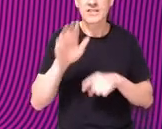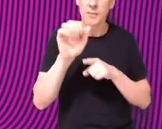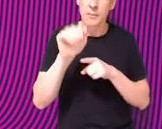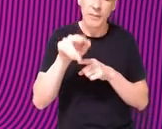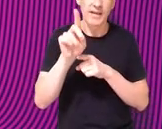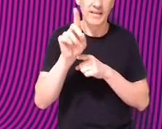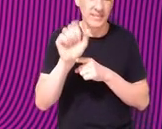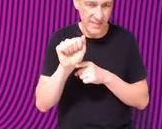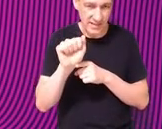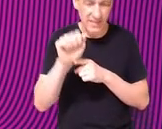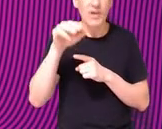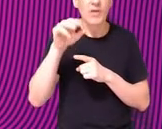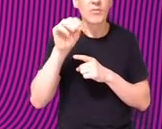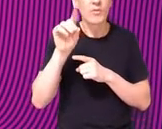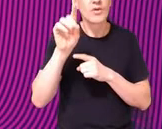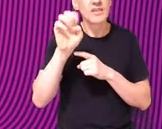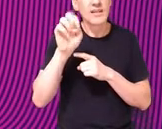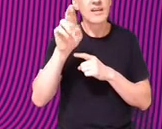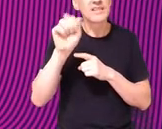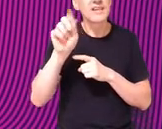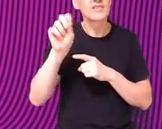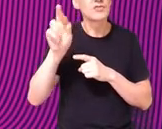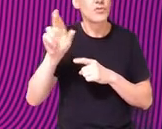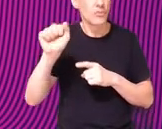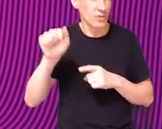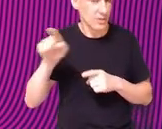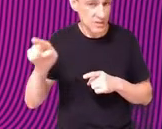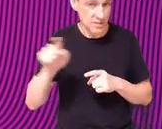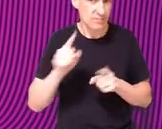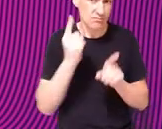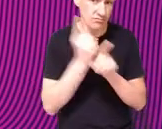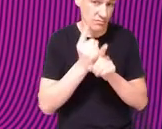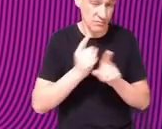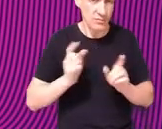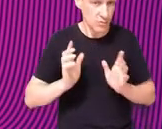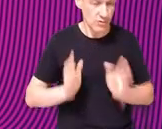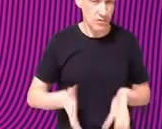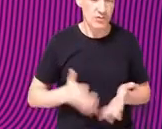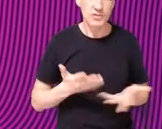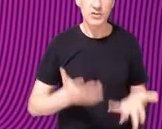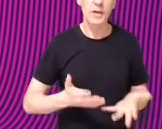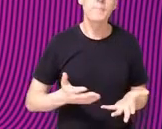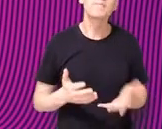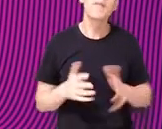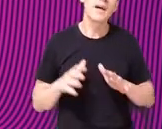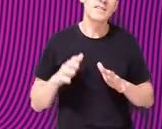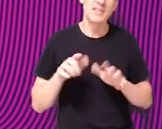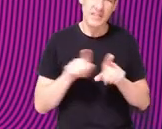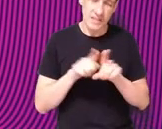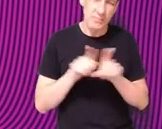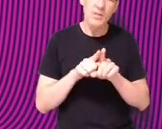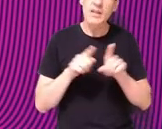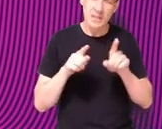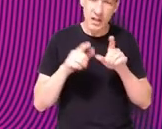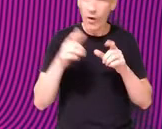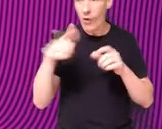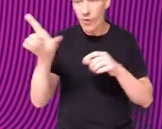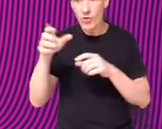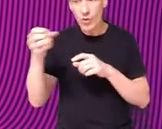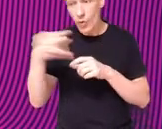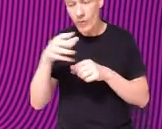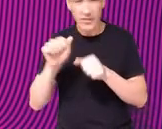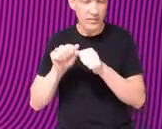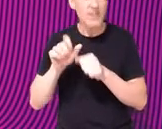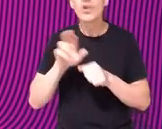ressonância, ela mostra um padrão assim, sem relação realmente com cardiopatia hipertrófica e com